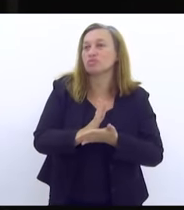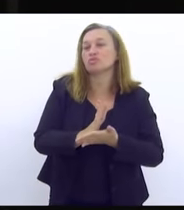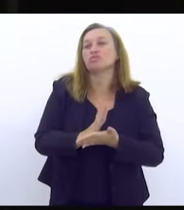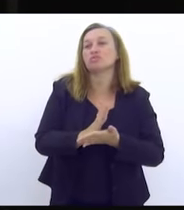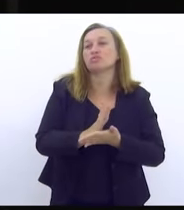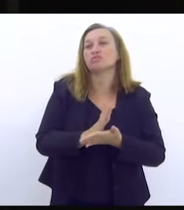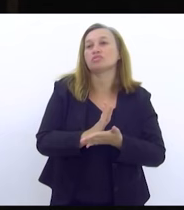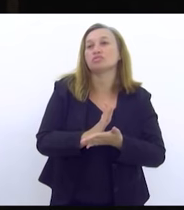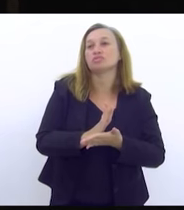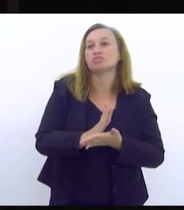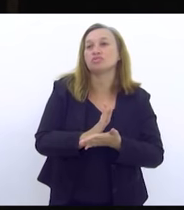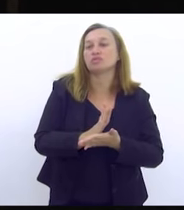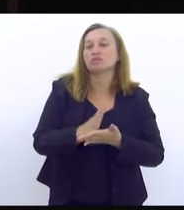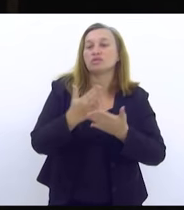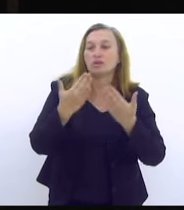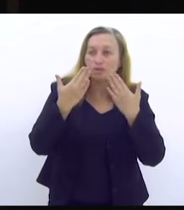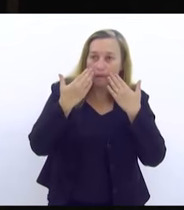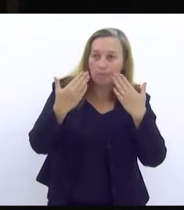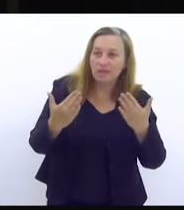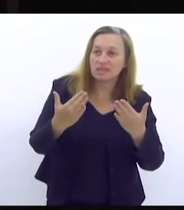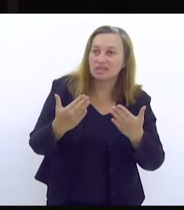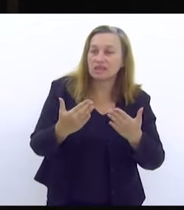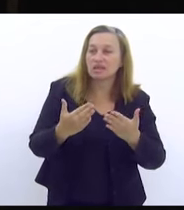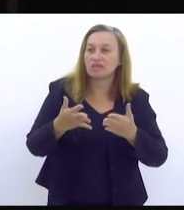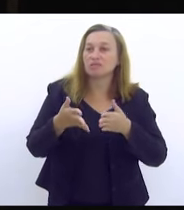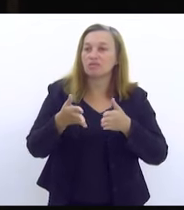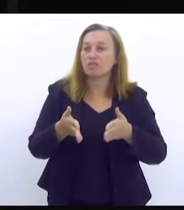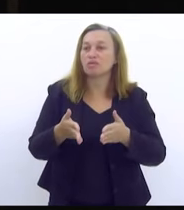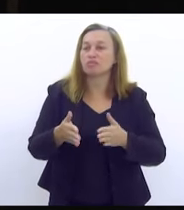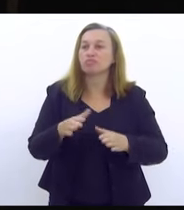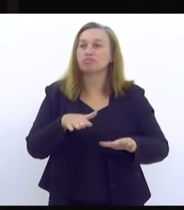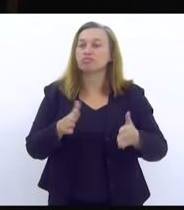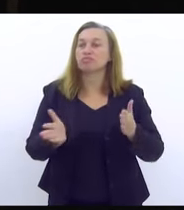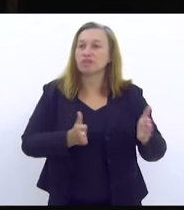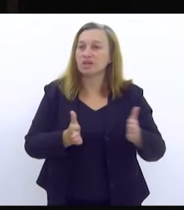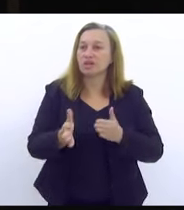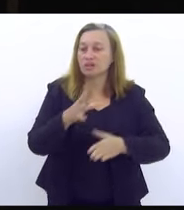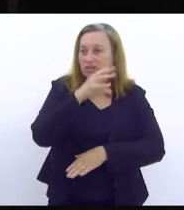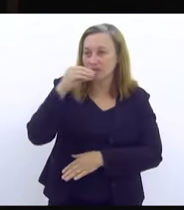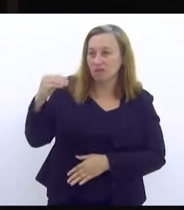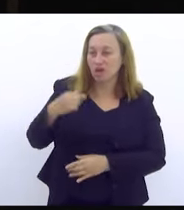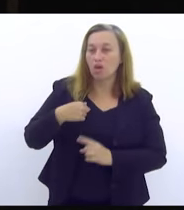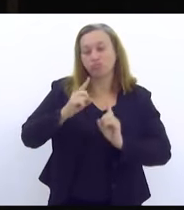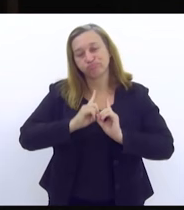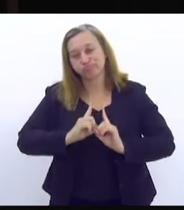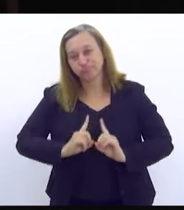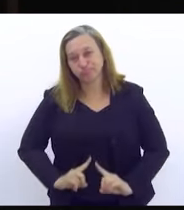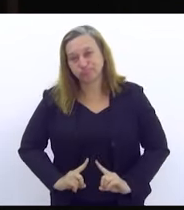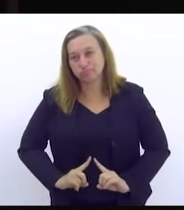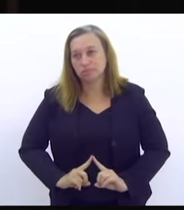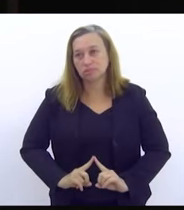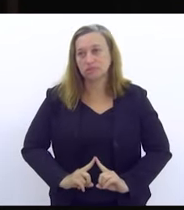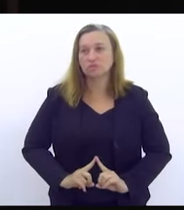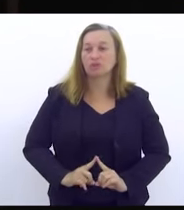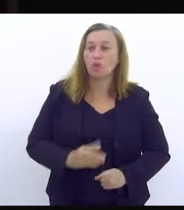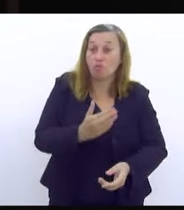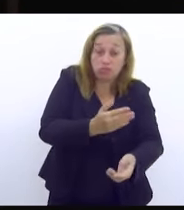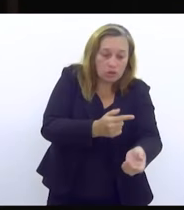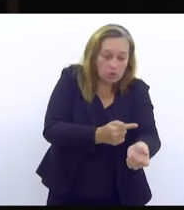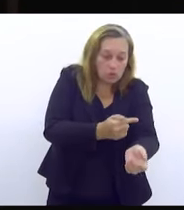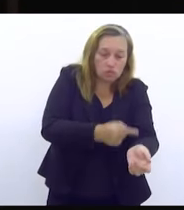foram mais apresentados, mais evidentes durante a minha adolescência. Que eu era depressiva, eu me